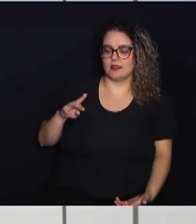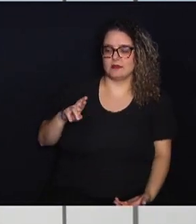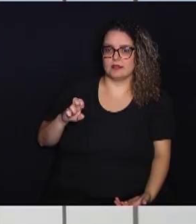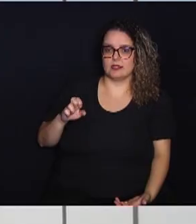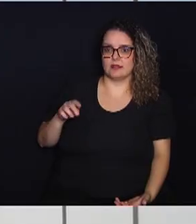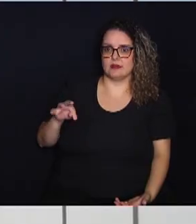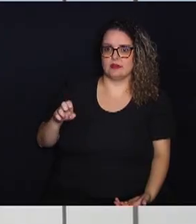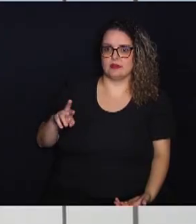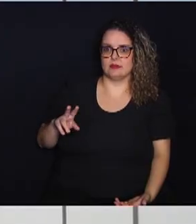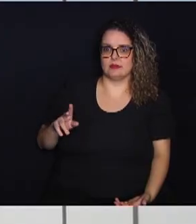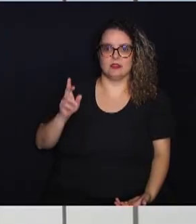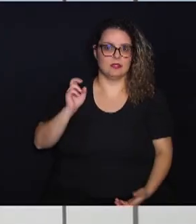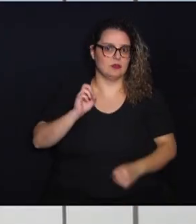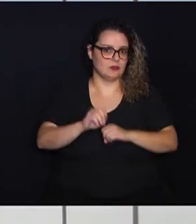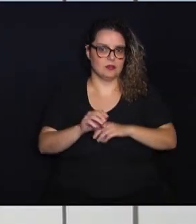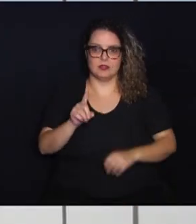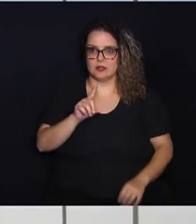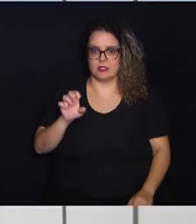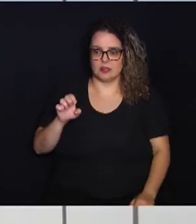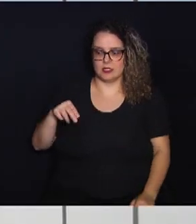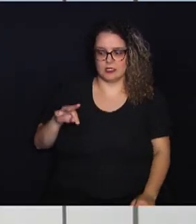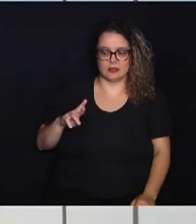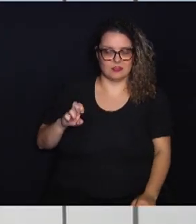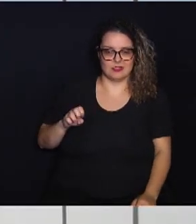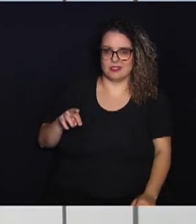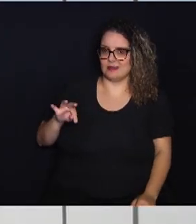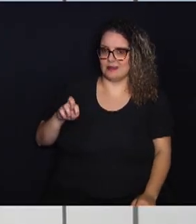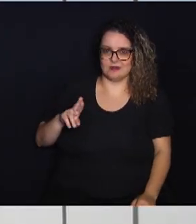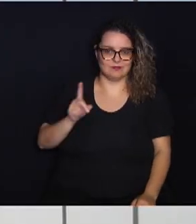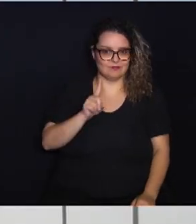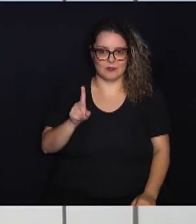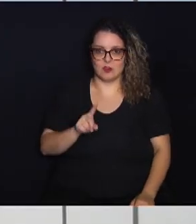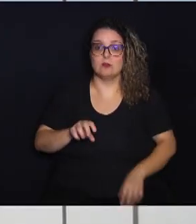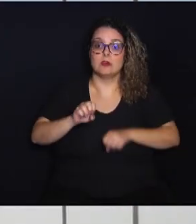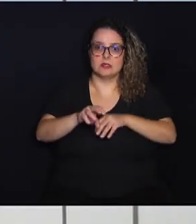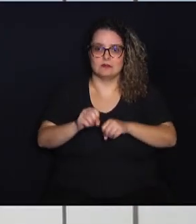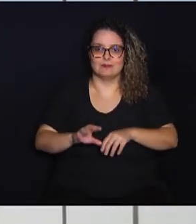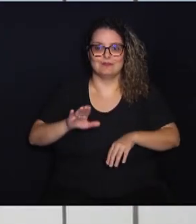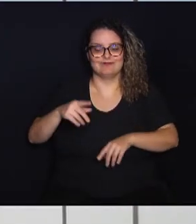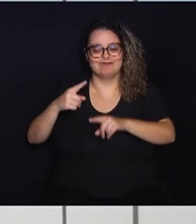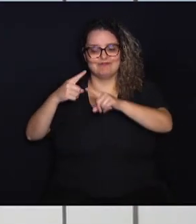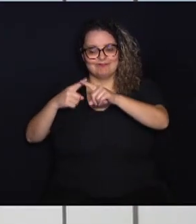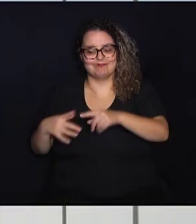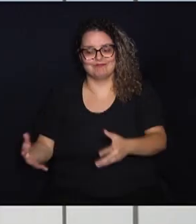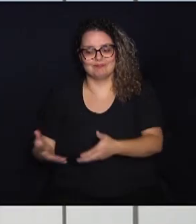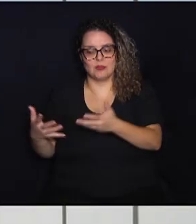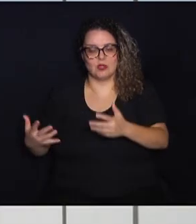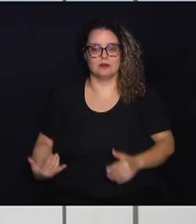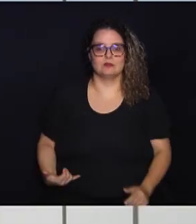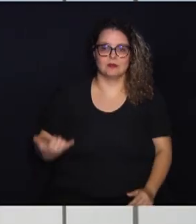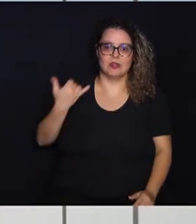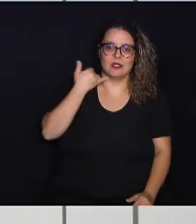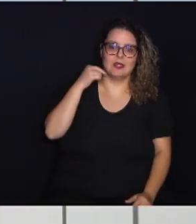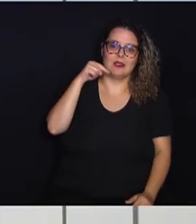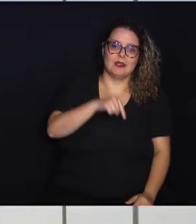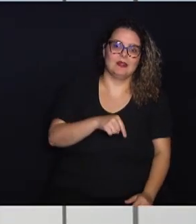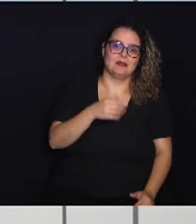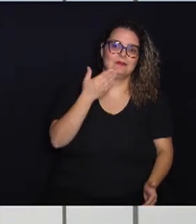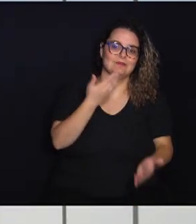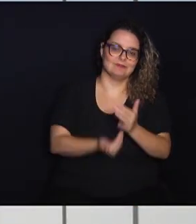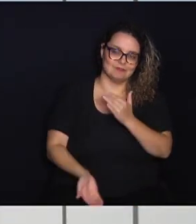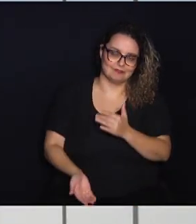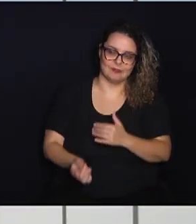ele não precisa entreter, ele tem que ensinar. Mas a hora que ele está competindo com o estímulo do celular, ele está